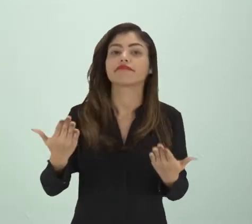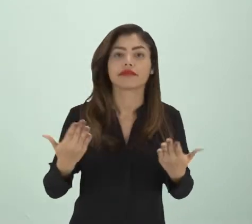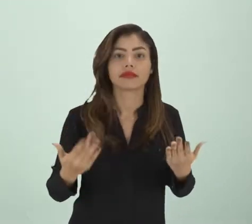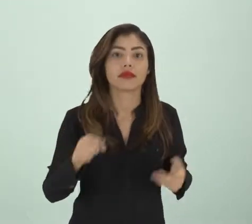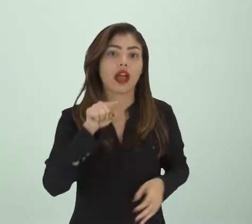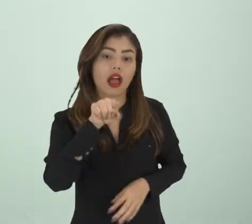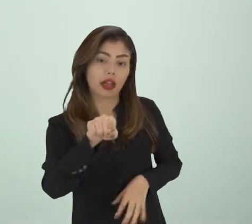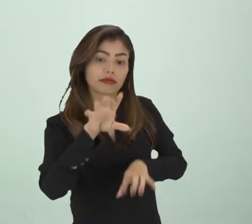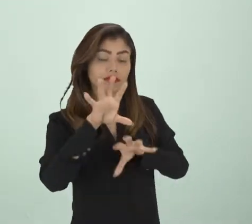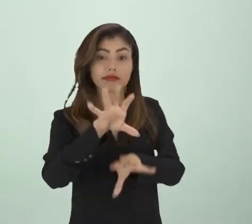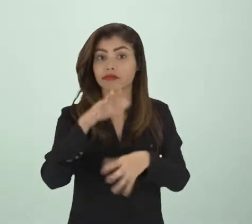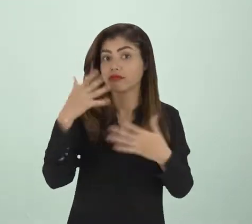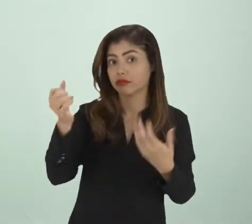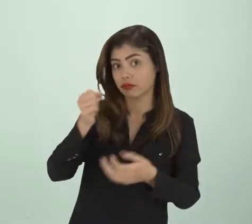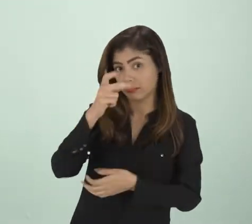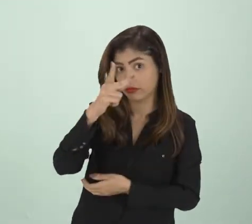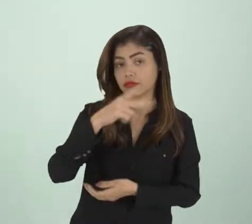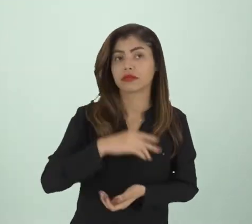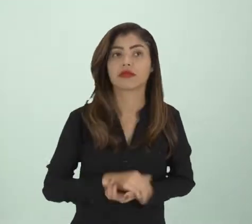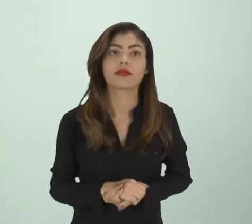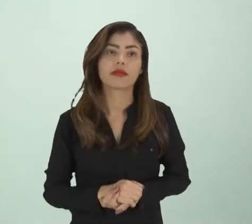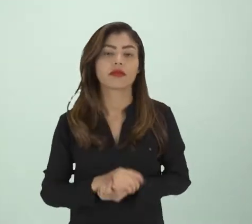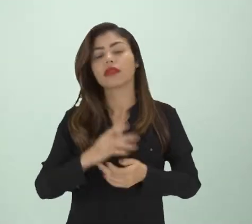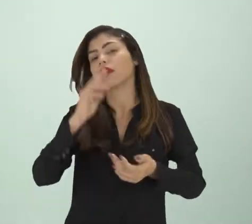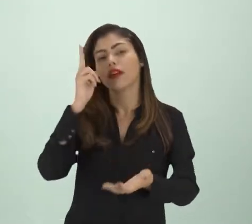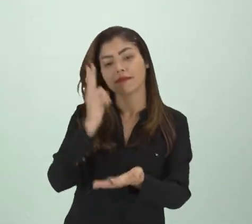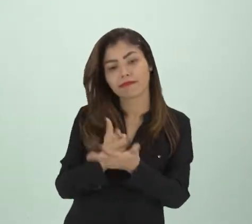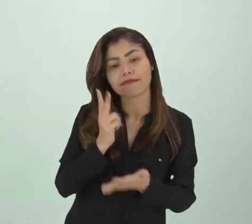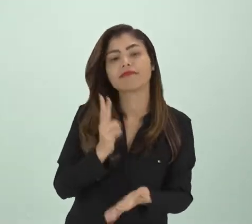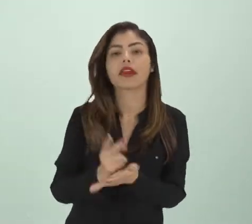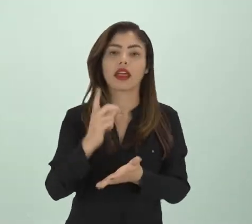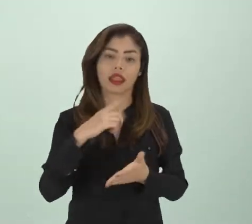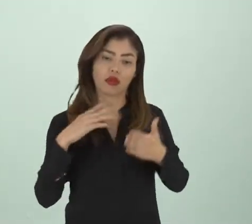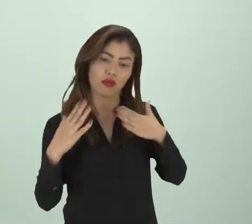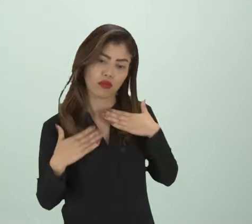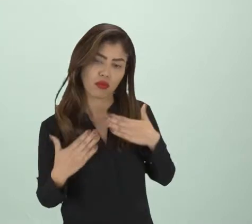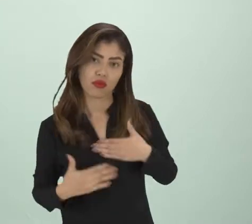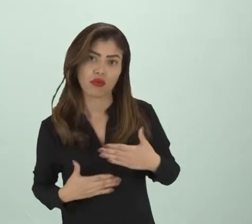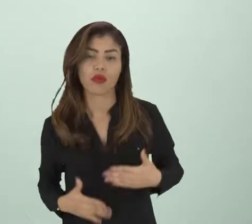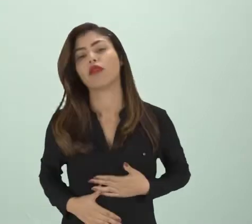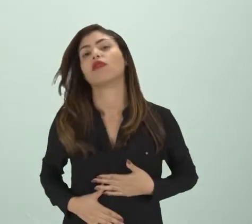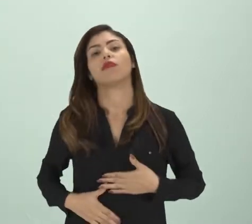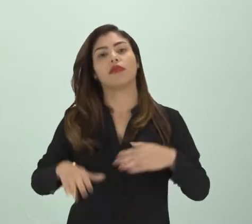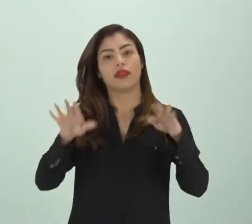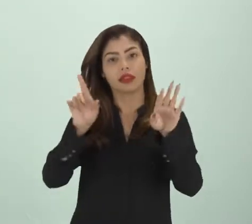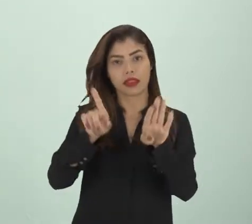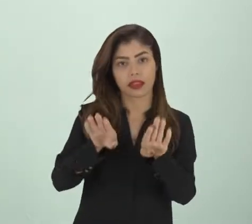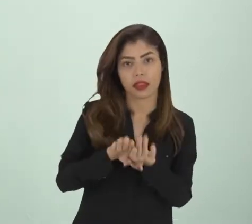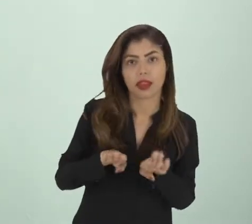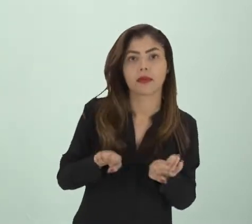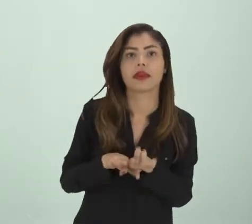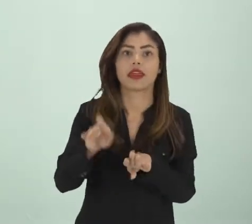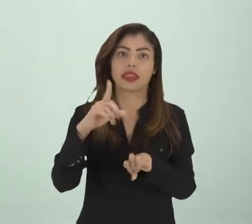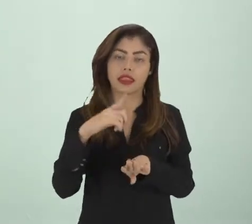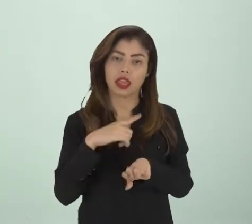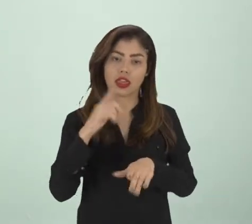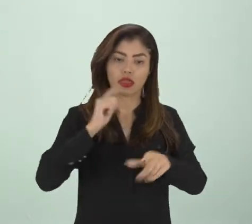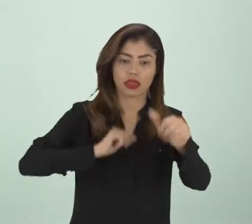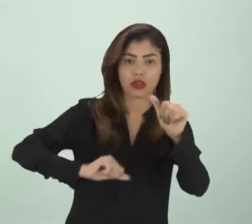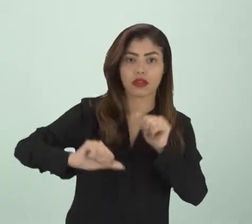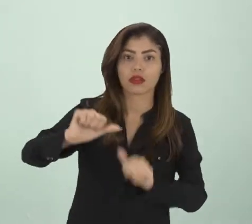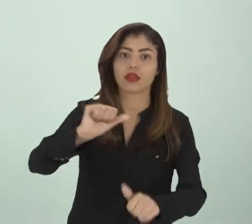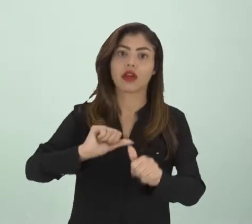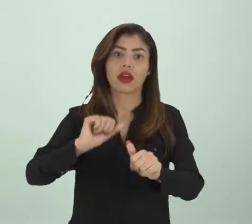associada a esse fenômeno, tá ok? Todas as vezes em que um corpo ele muda de